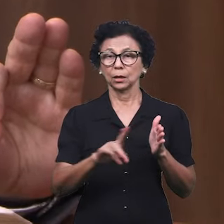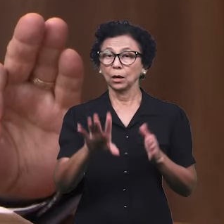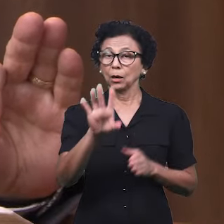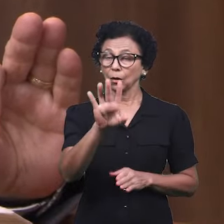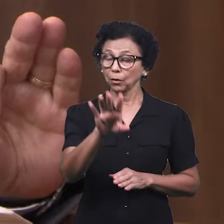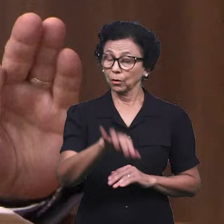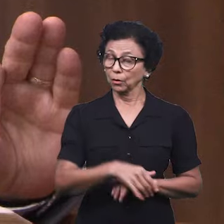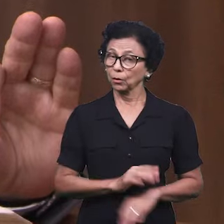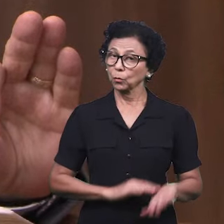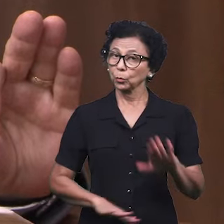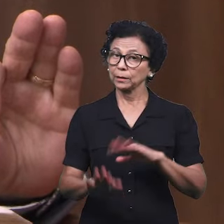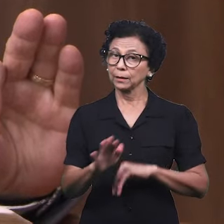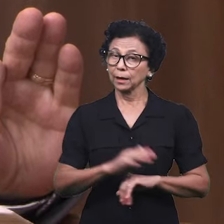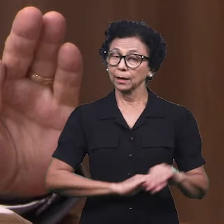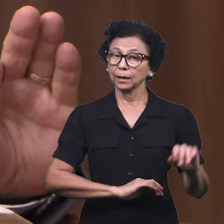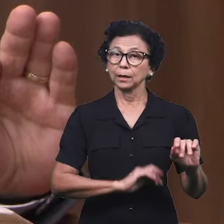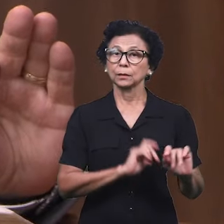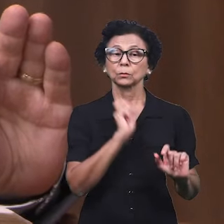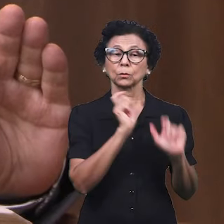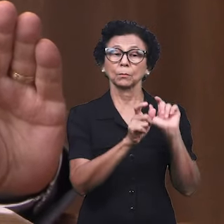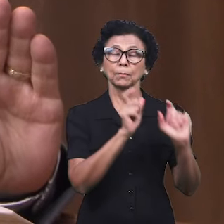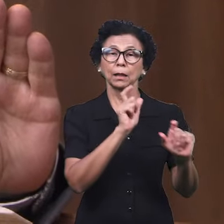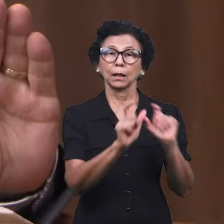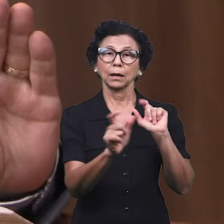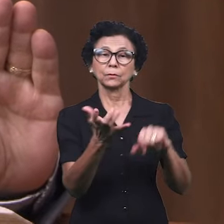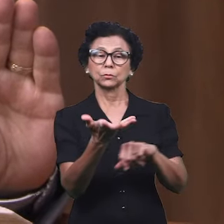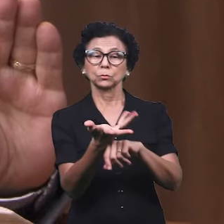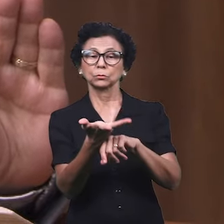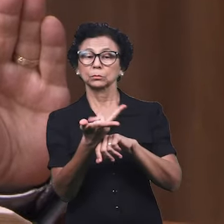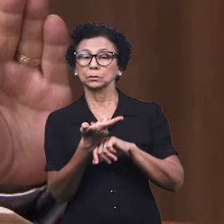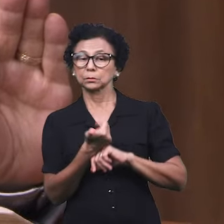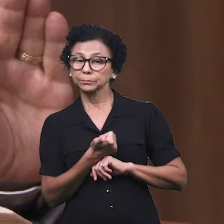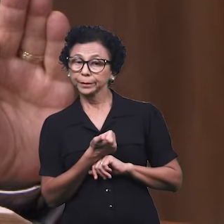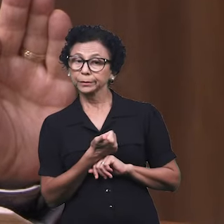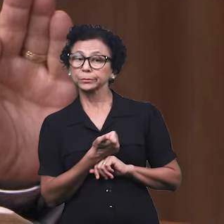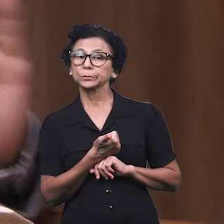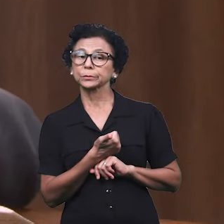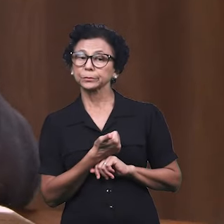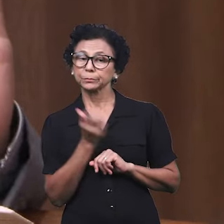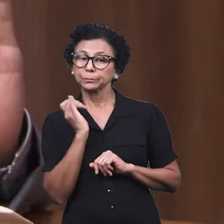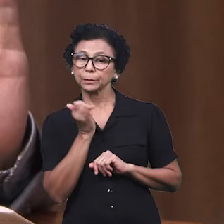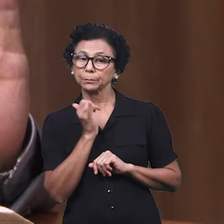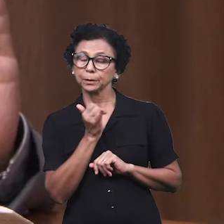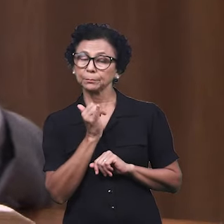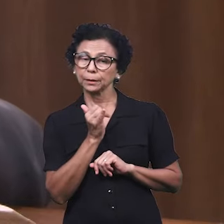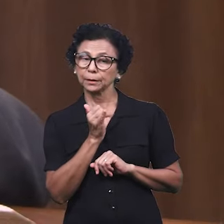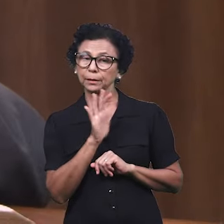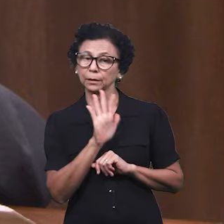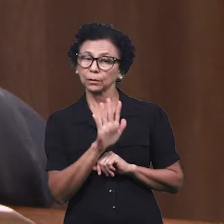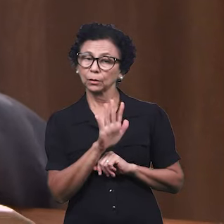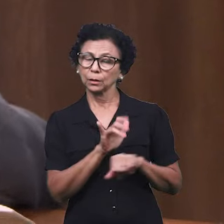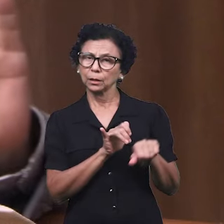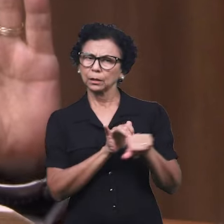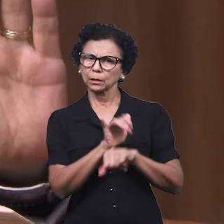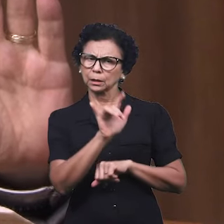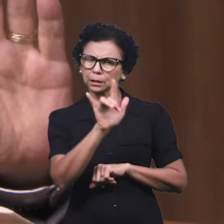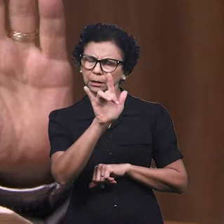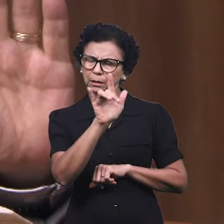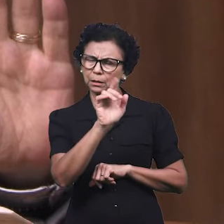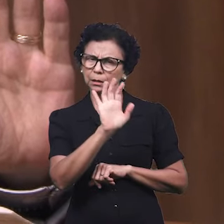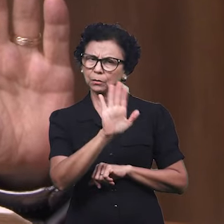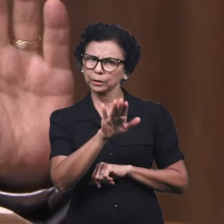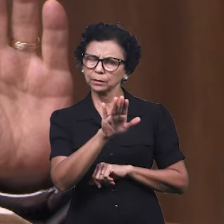com palavras persuasivas. Olha, são argumentos humanos. Ninguém vos engane. Tem muita